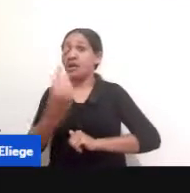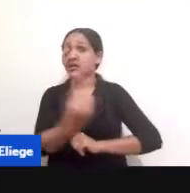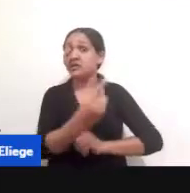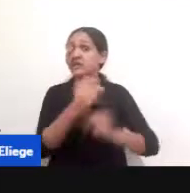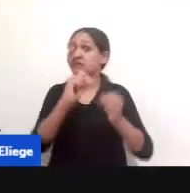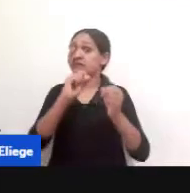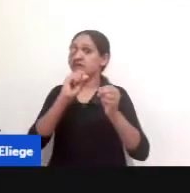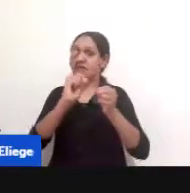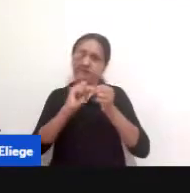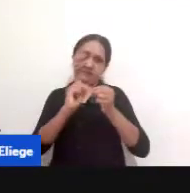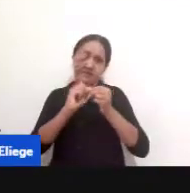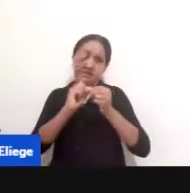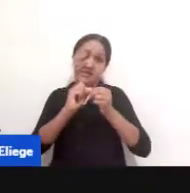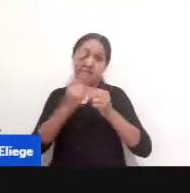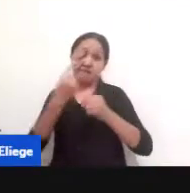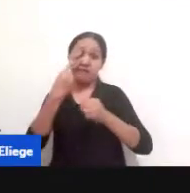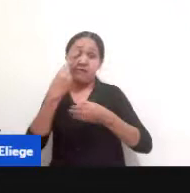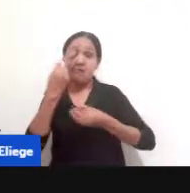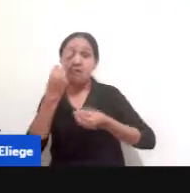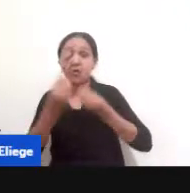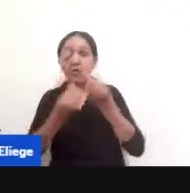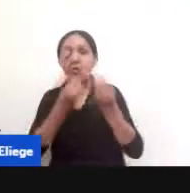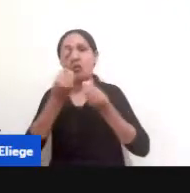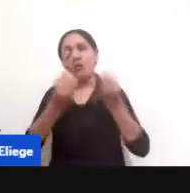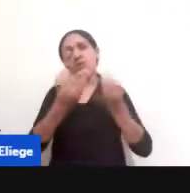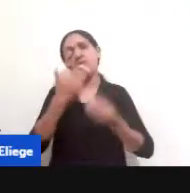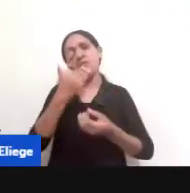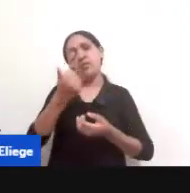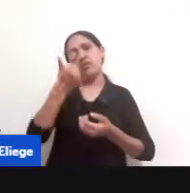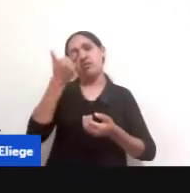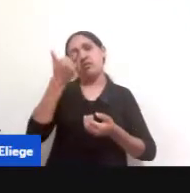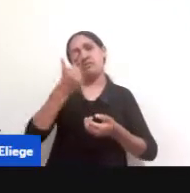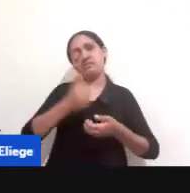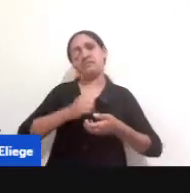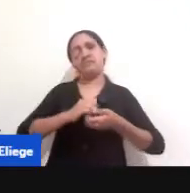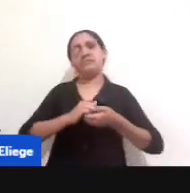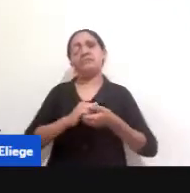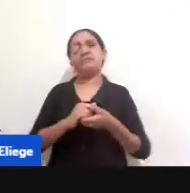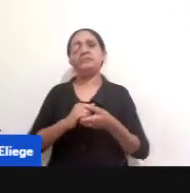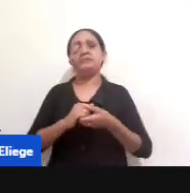a melhor maneira possível. Próximo slide.